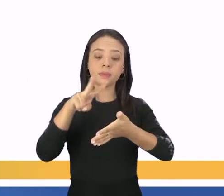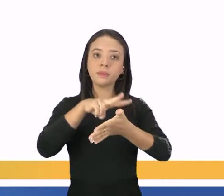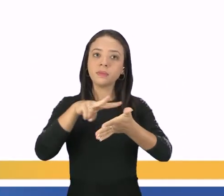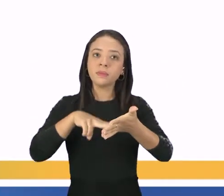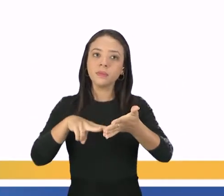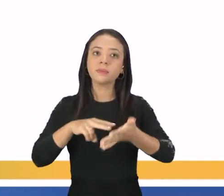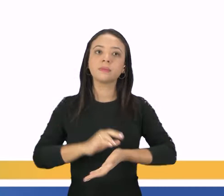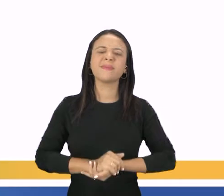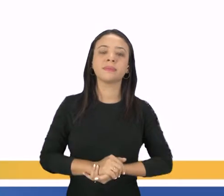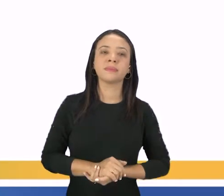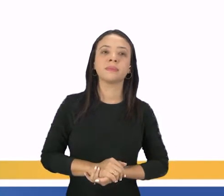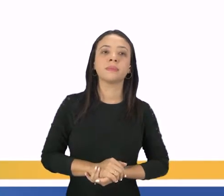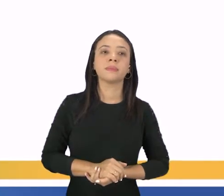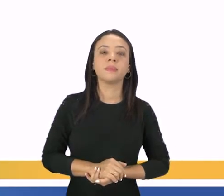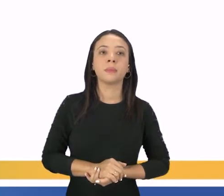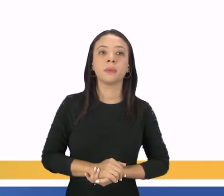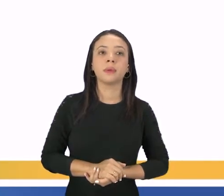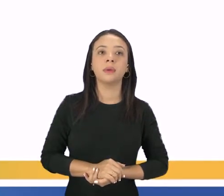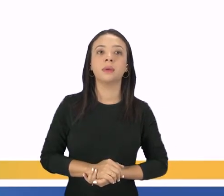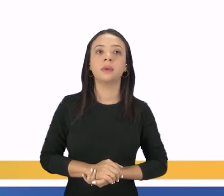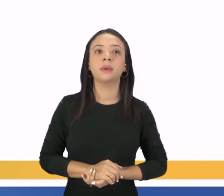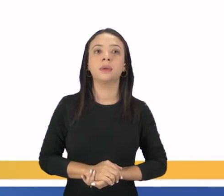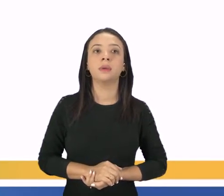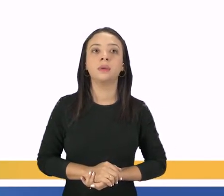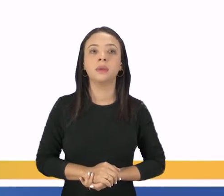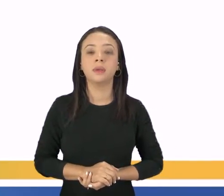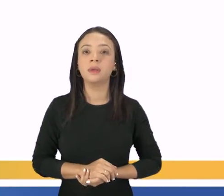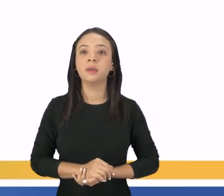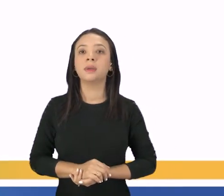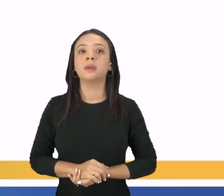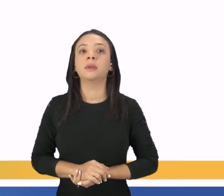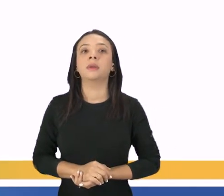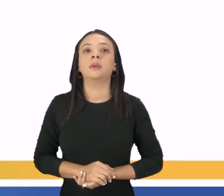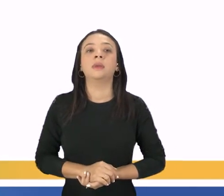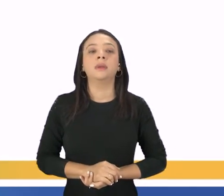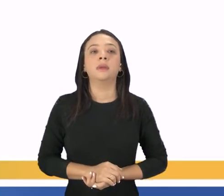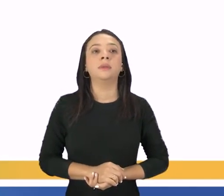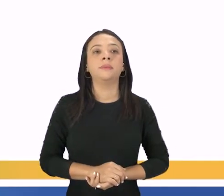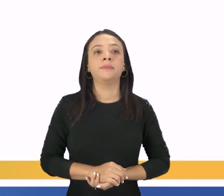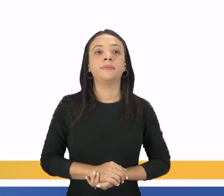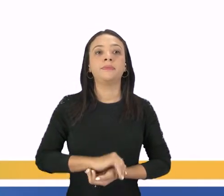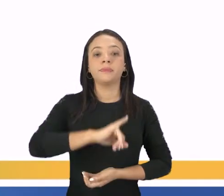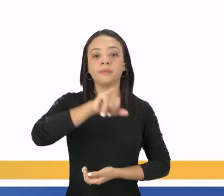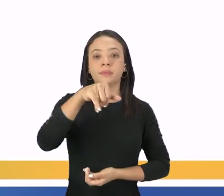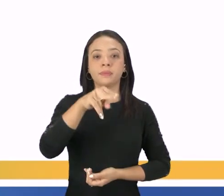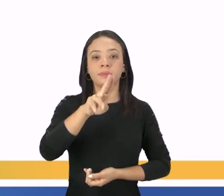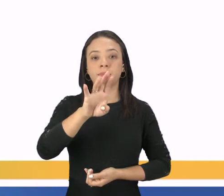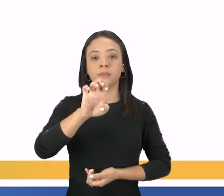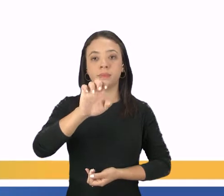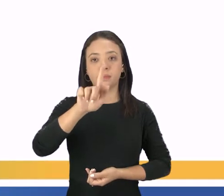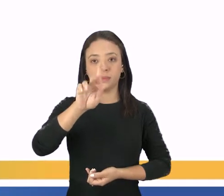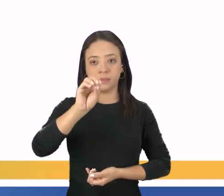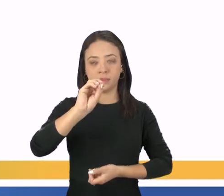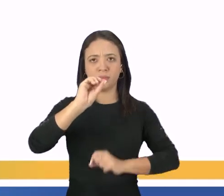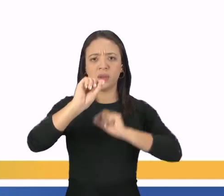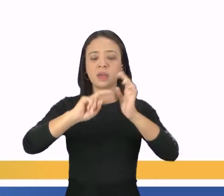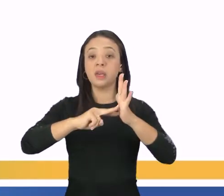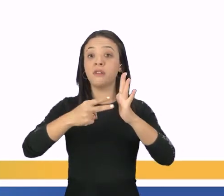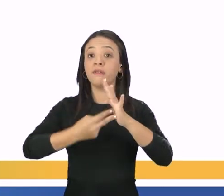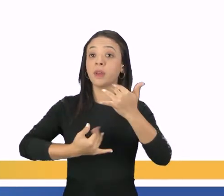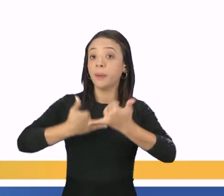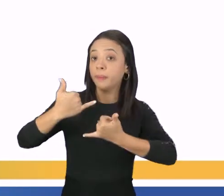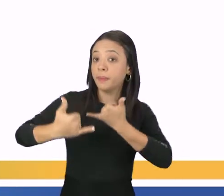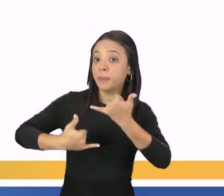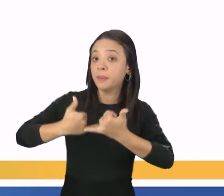leio. Juego, né? Jugar. De juego não quer dizer jogar, tá? Jugar é o verbo que quer dizer